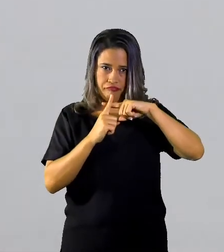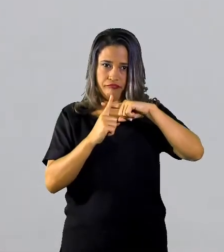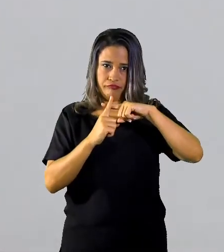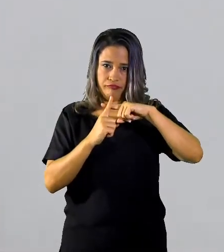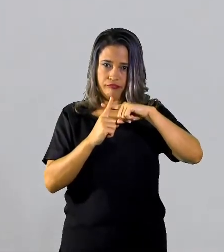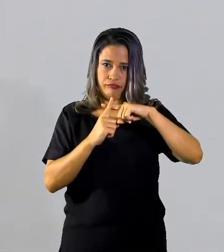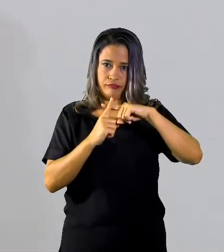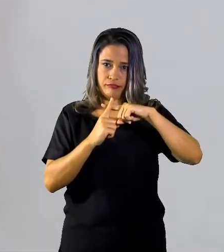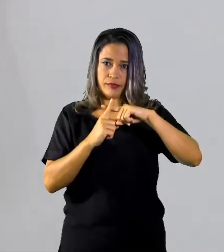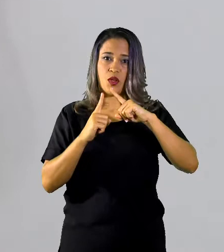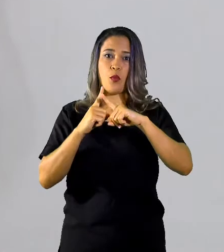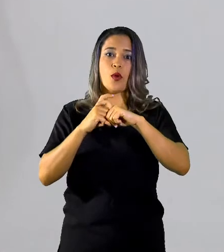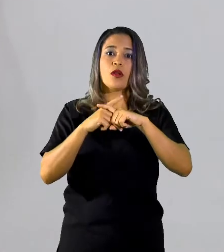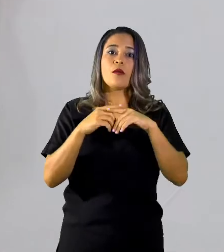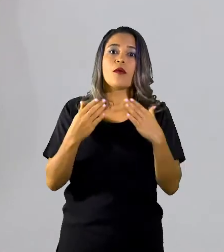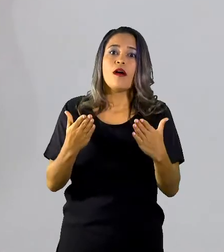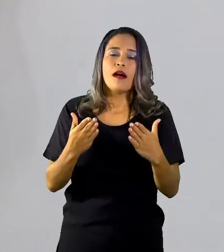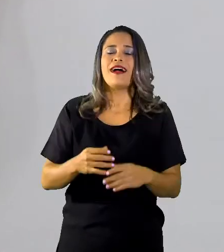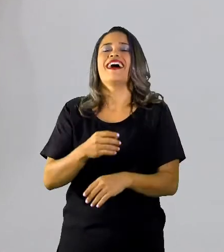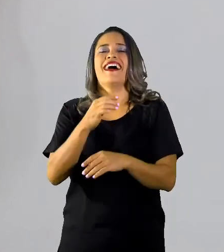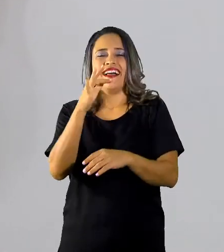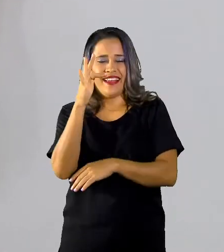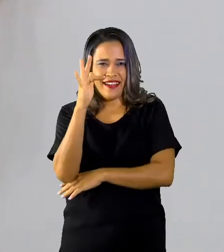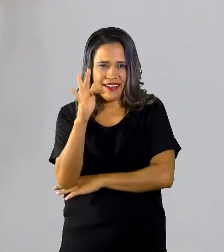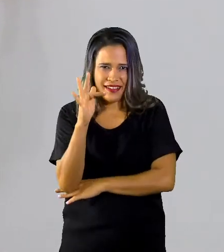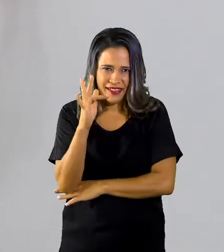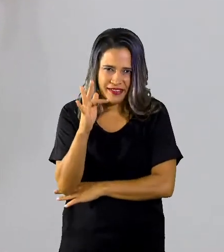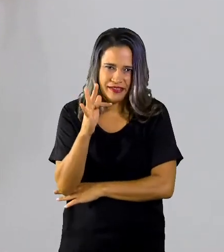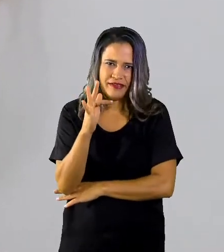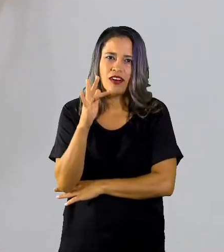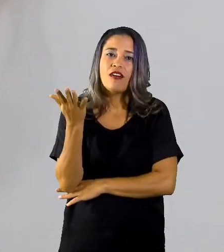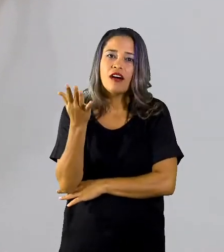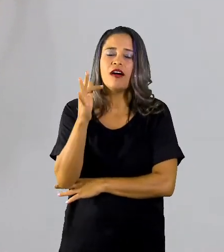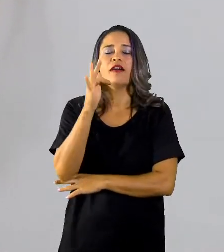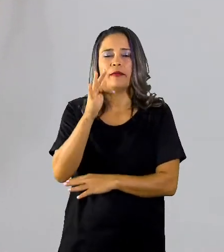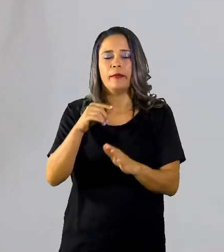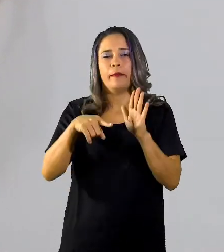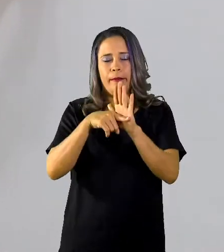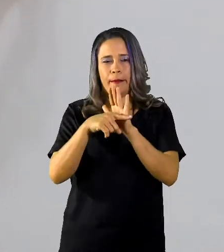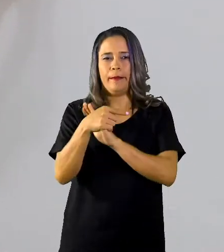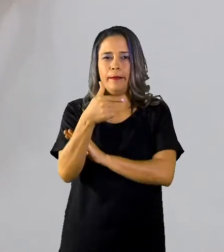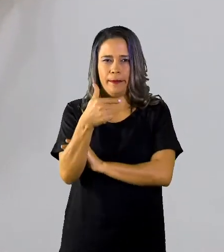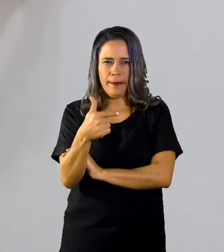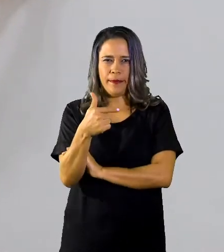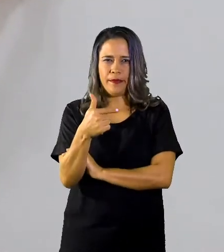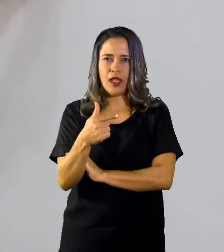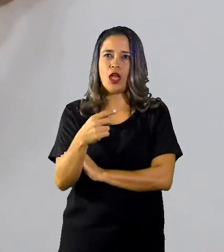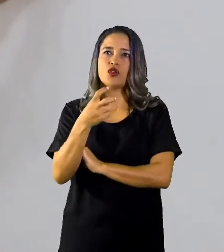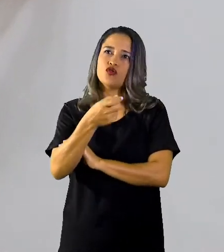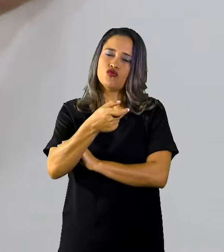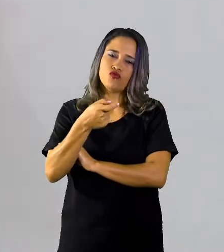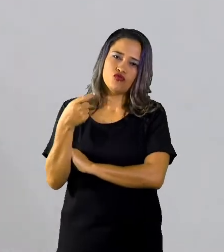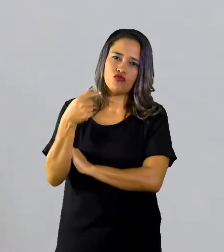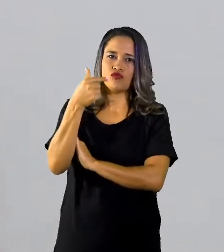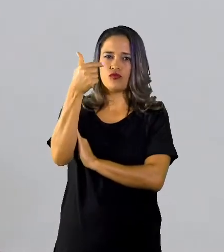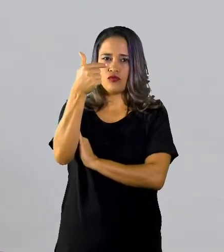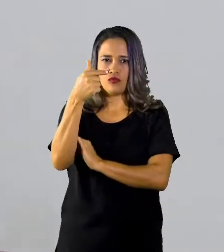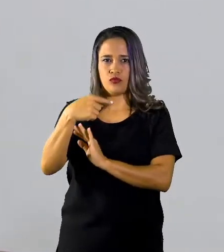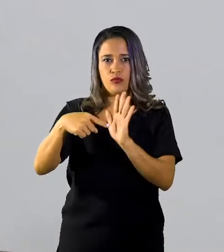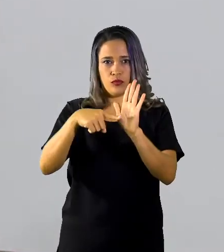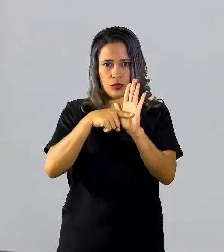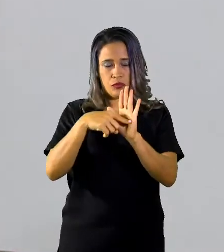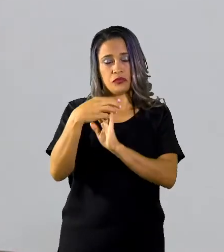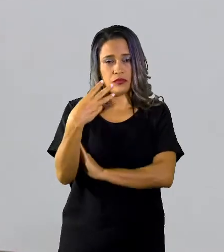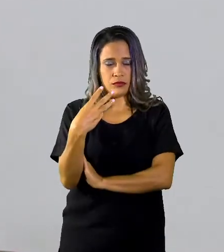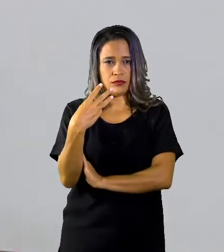meu polinômio f. f é menos 2x elevado ao quadrado menos